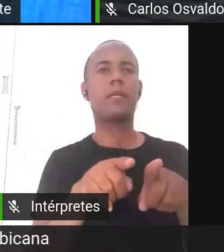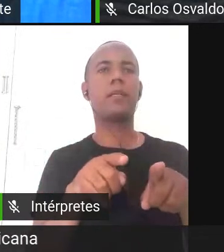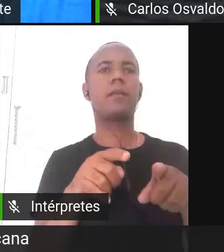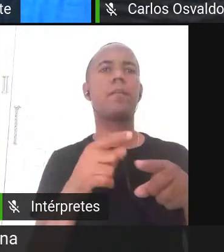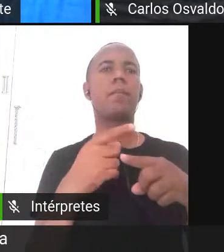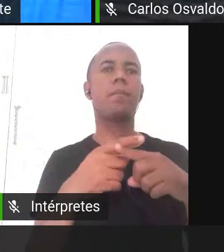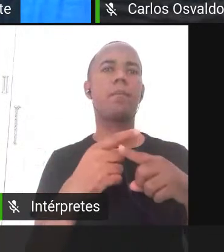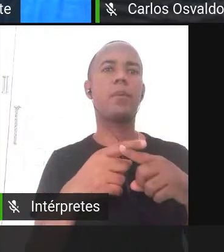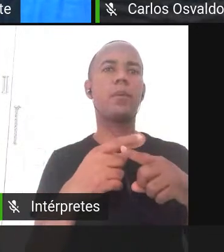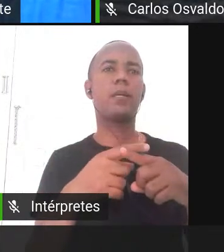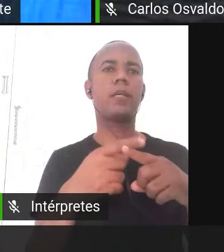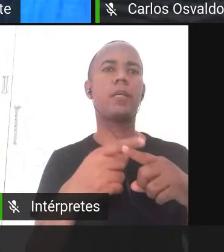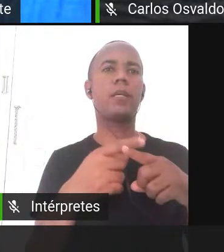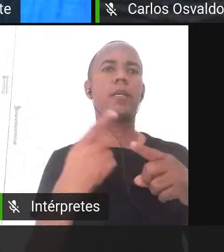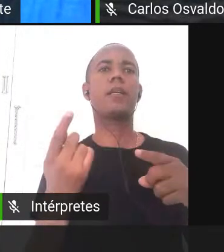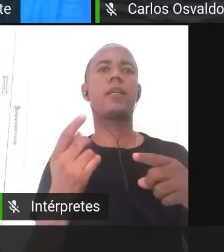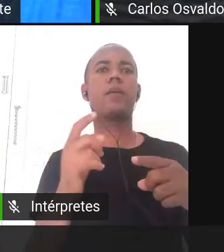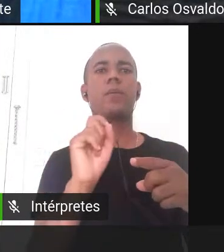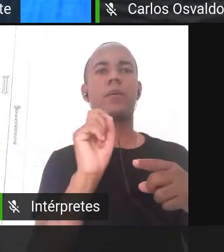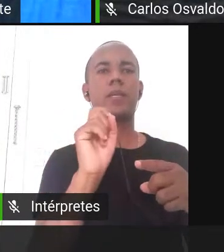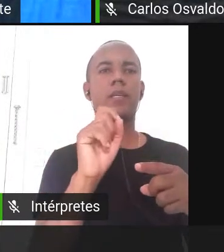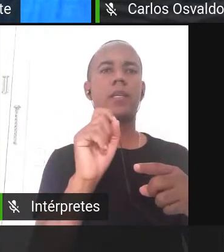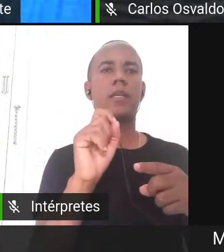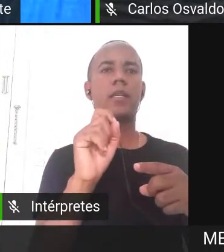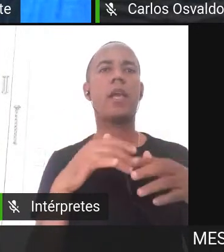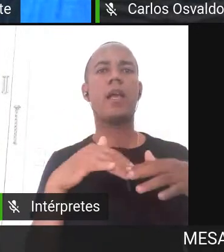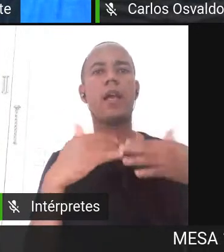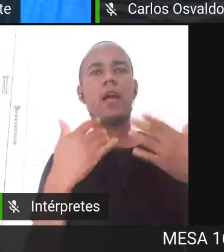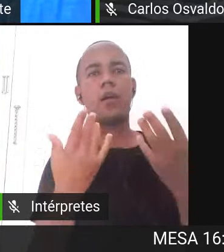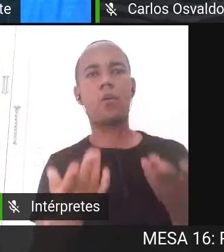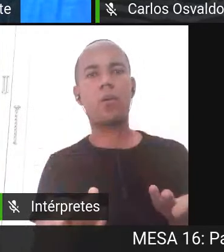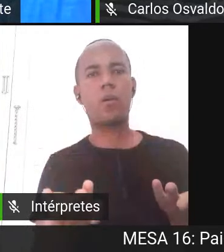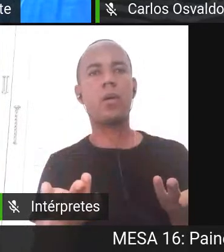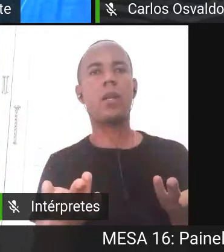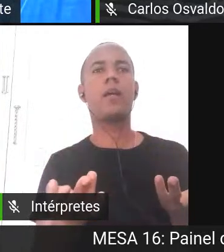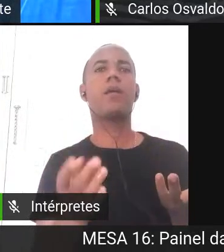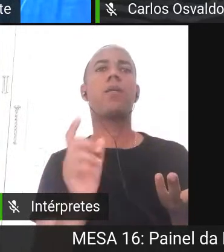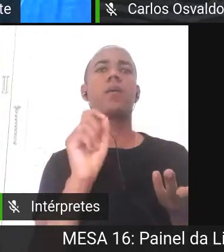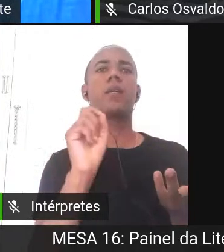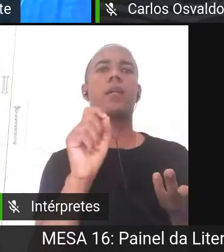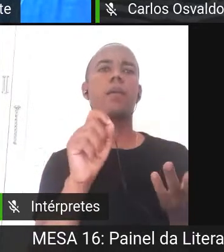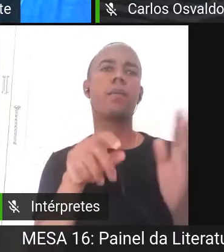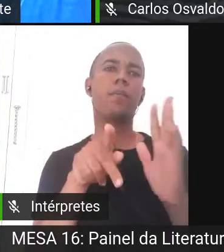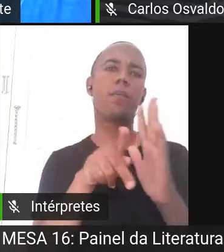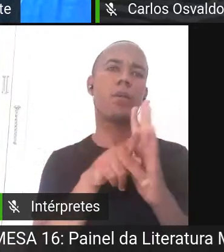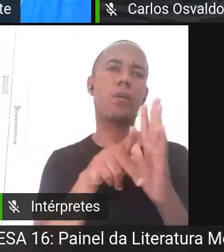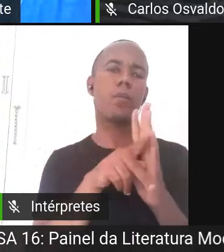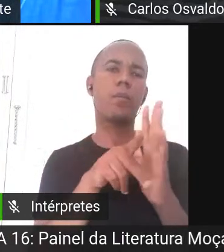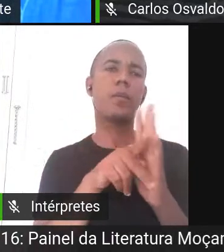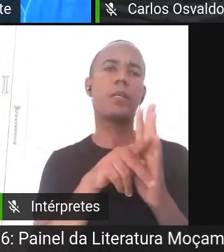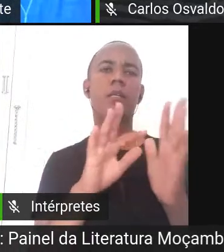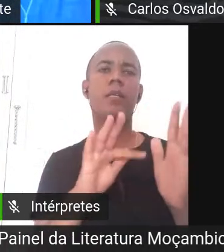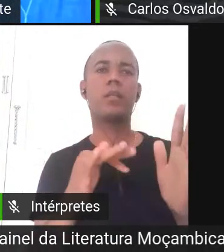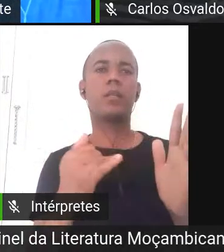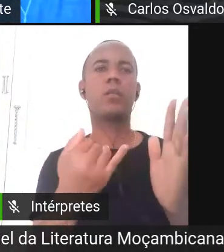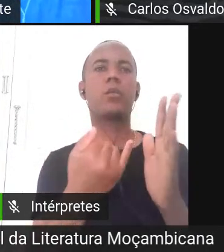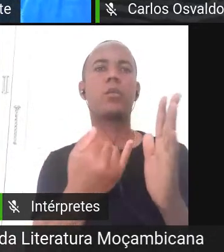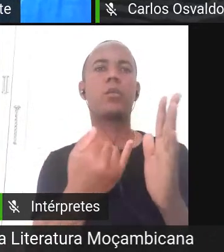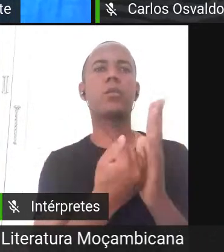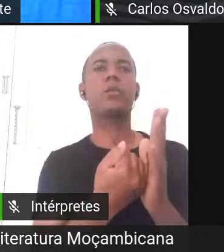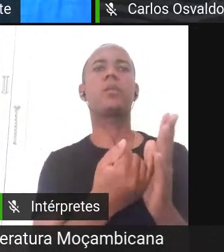é uma certa autonomia, portanto, um lugar de pertença que os nossos autores vão assumindo e vão